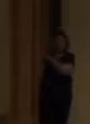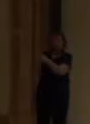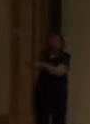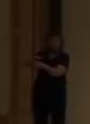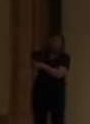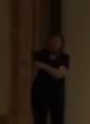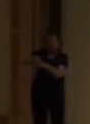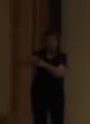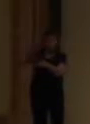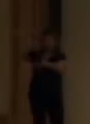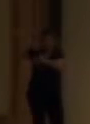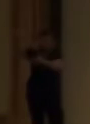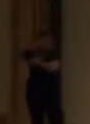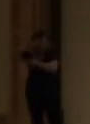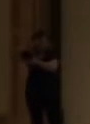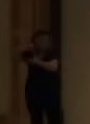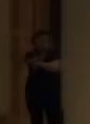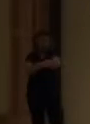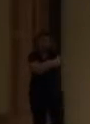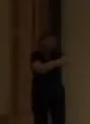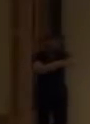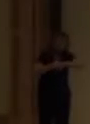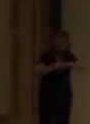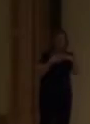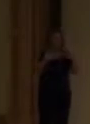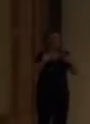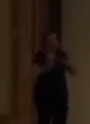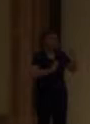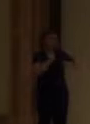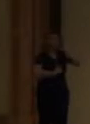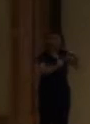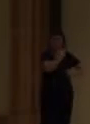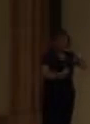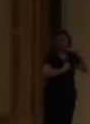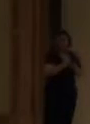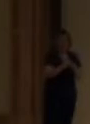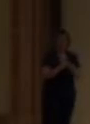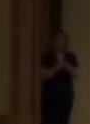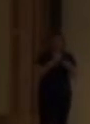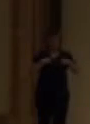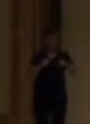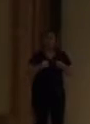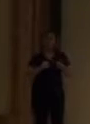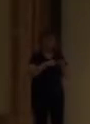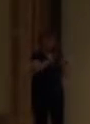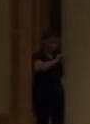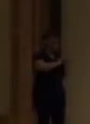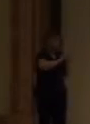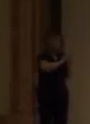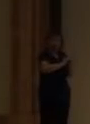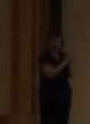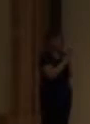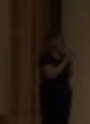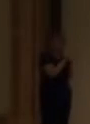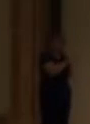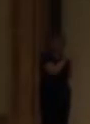mas não só, escrevendo um livro que teve e tem e continua a ter uma ampla divulgação, que são Os Tristes Trópicos,